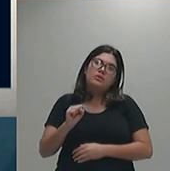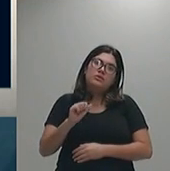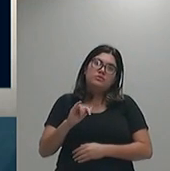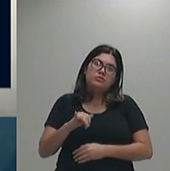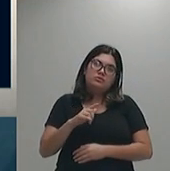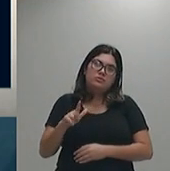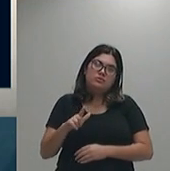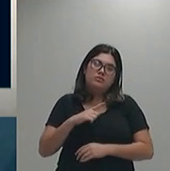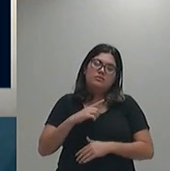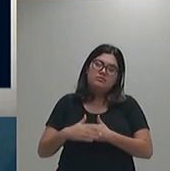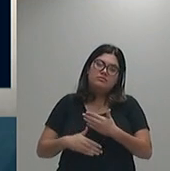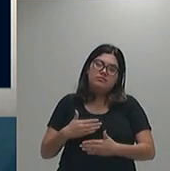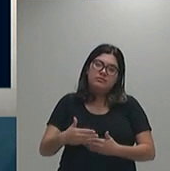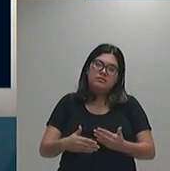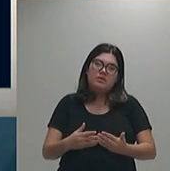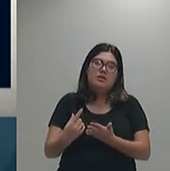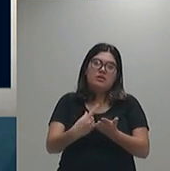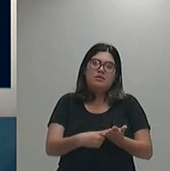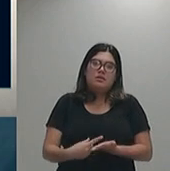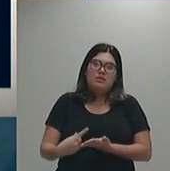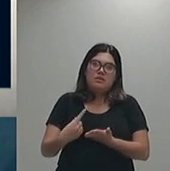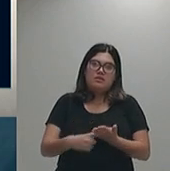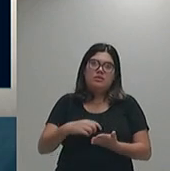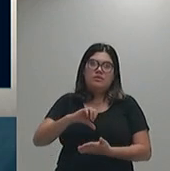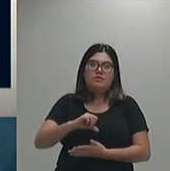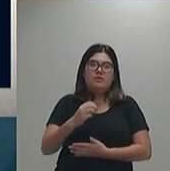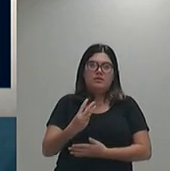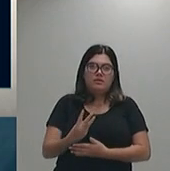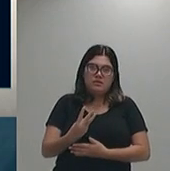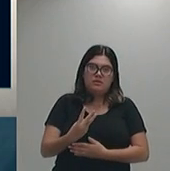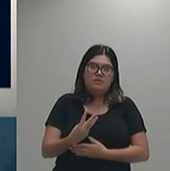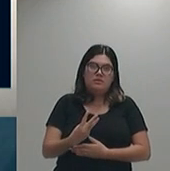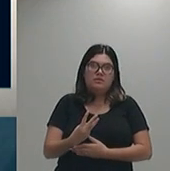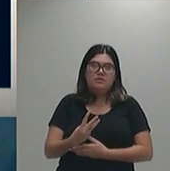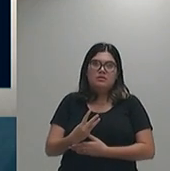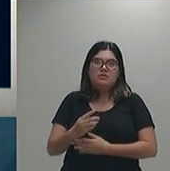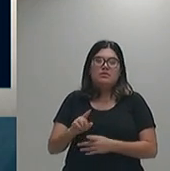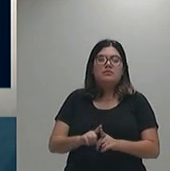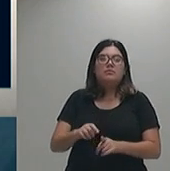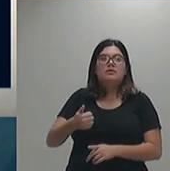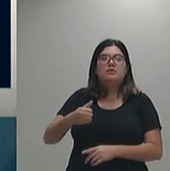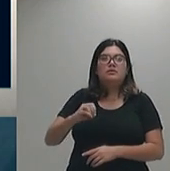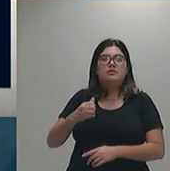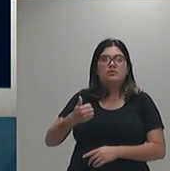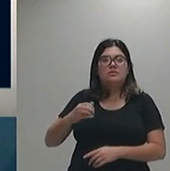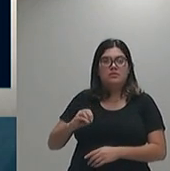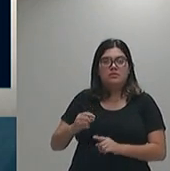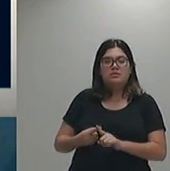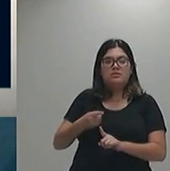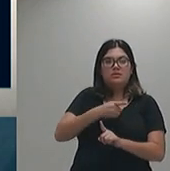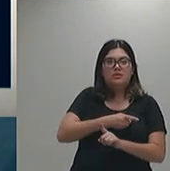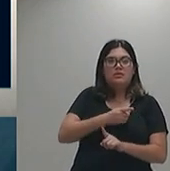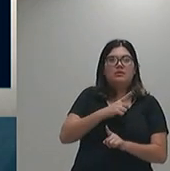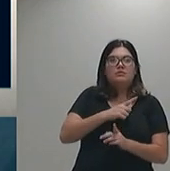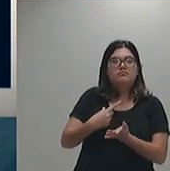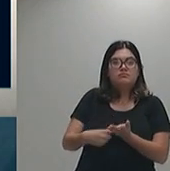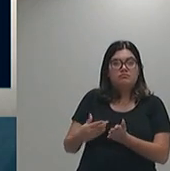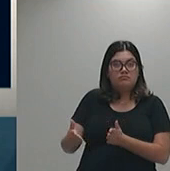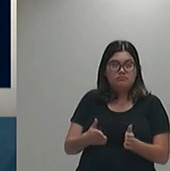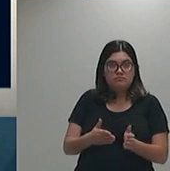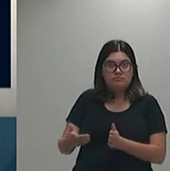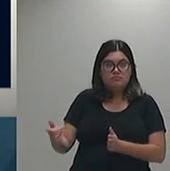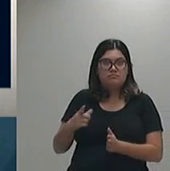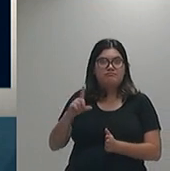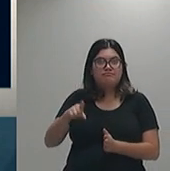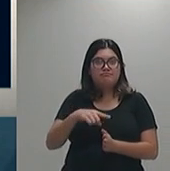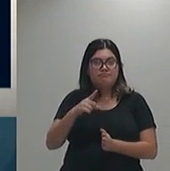dos procedimentos arbitrais lado 93 do 110 dos anteriores em que atua como interveniente a extinção de Tais feitos